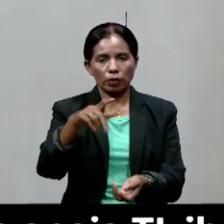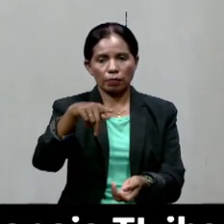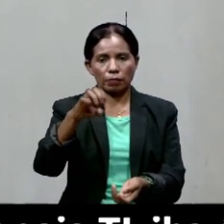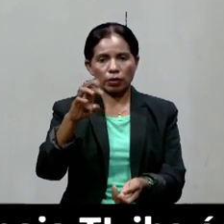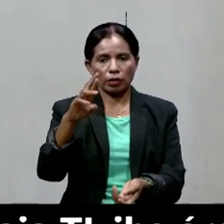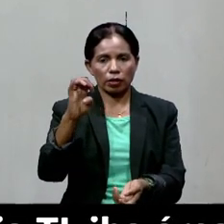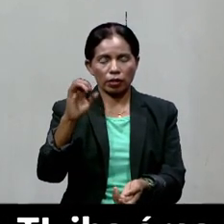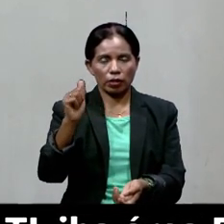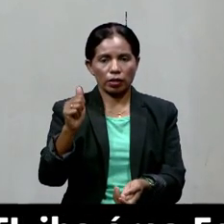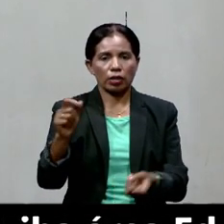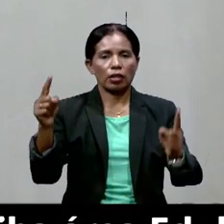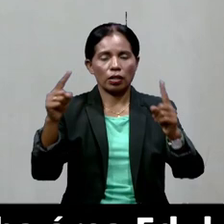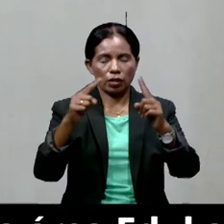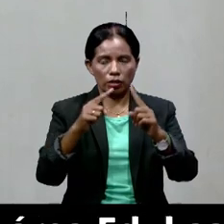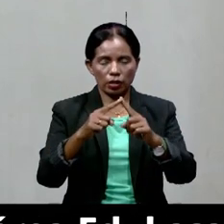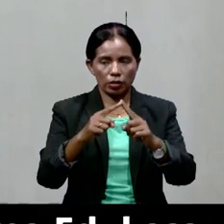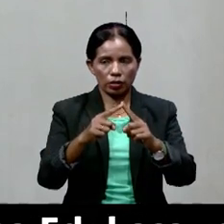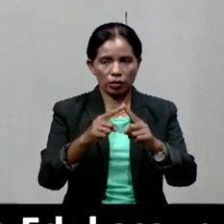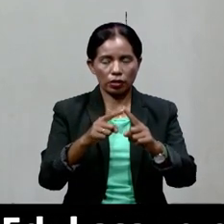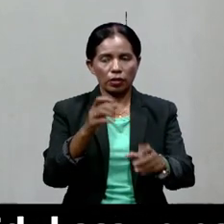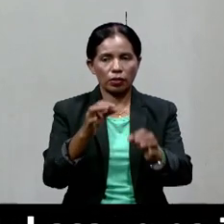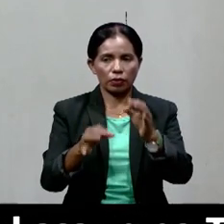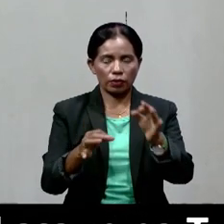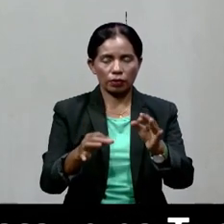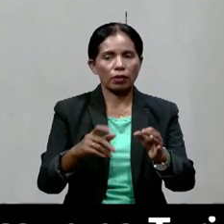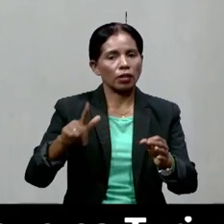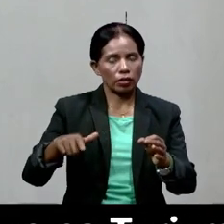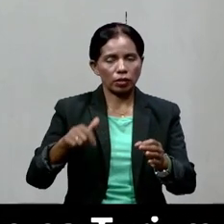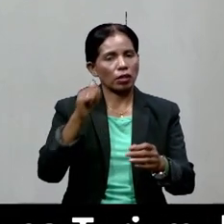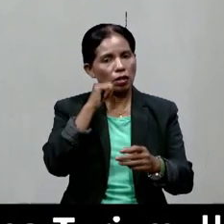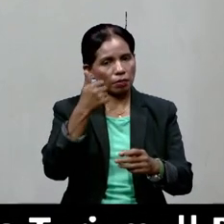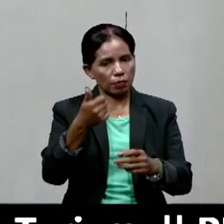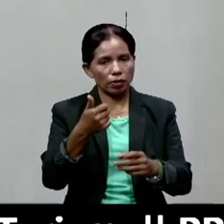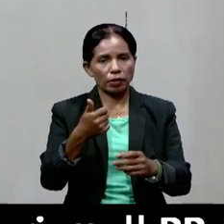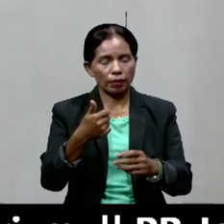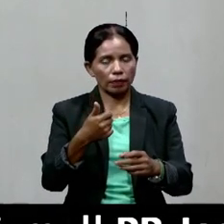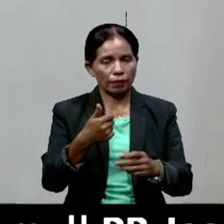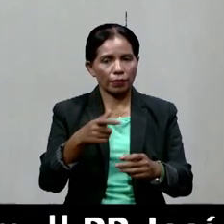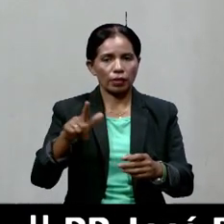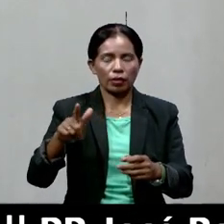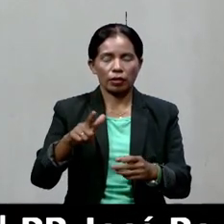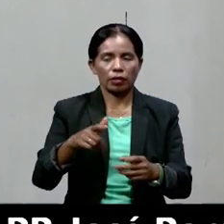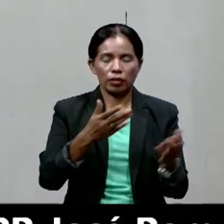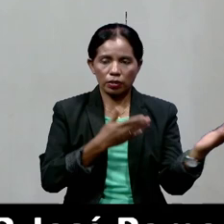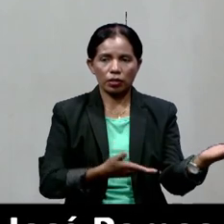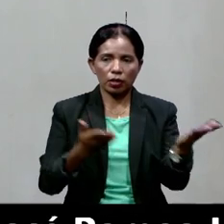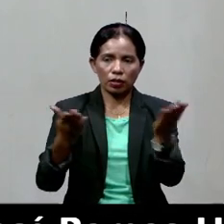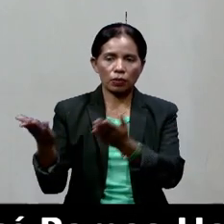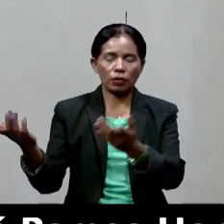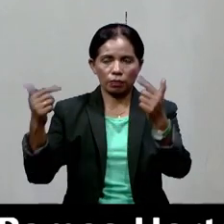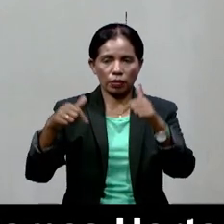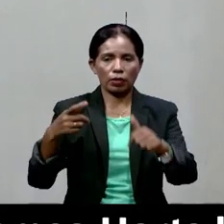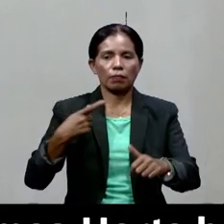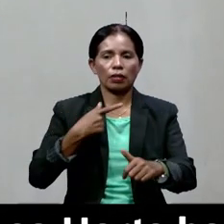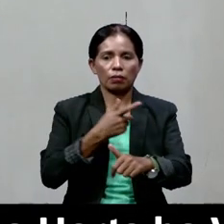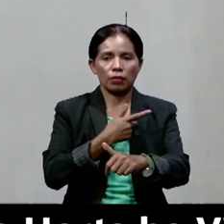atu daquele urtan, carik orsida o abang, sei lorimai a Parlamento Nacional,